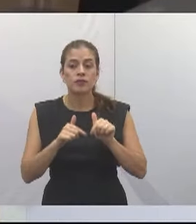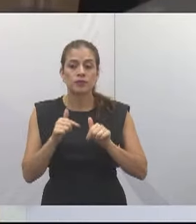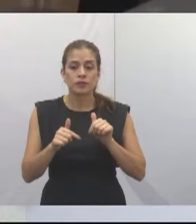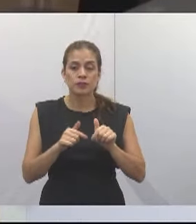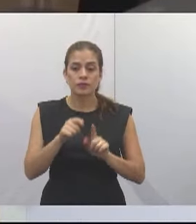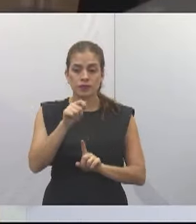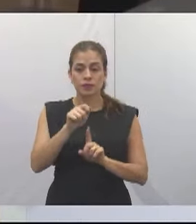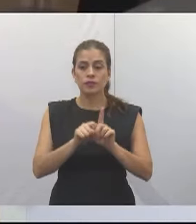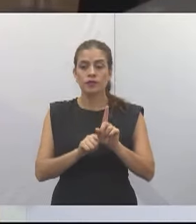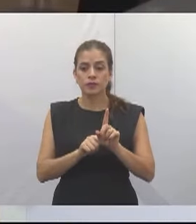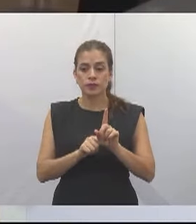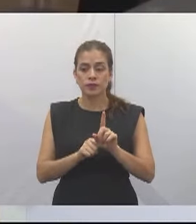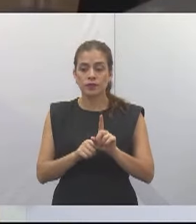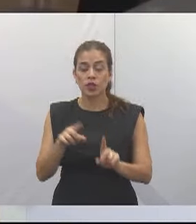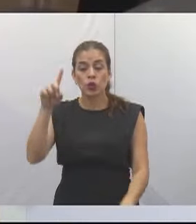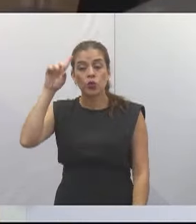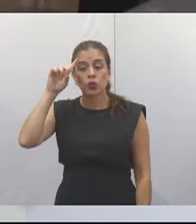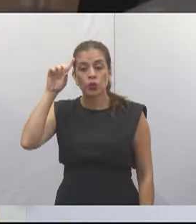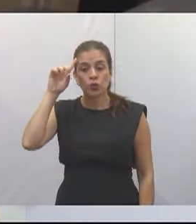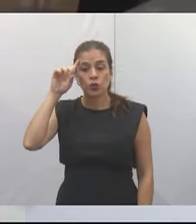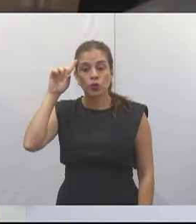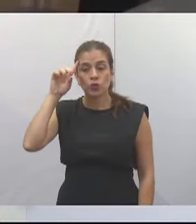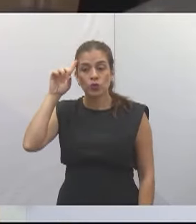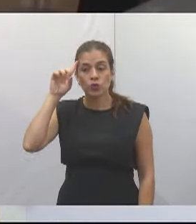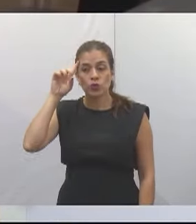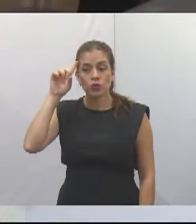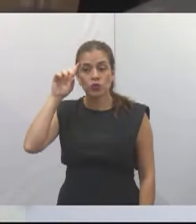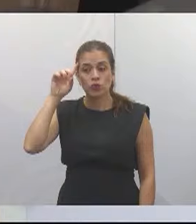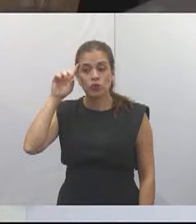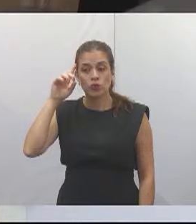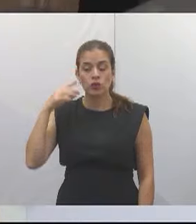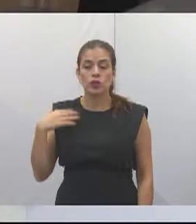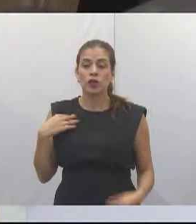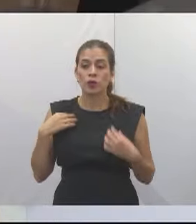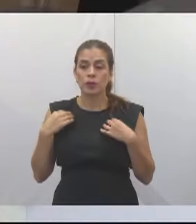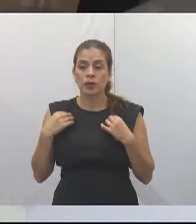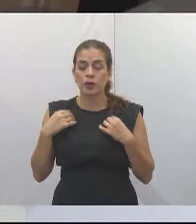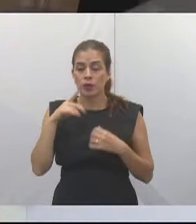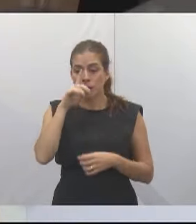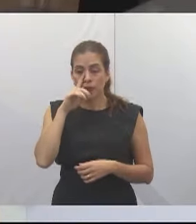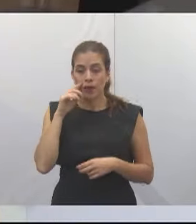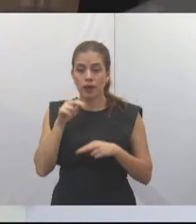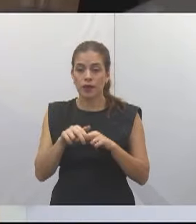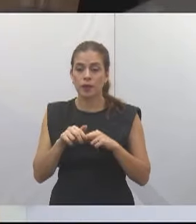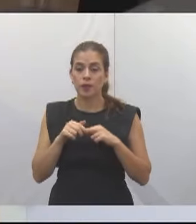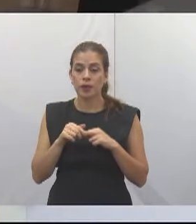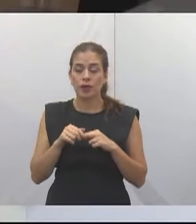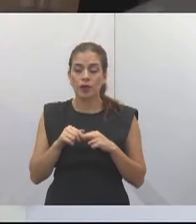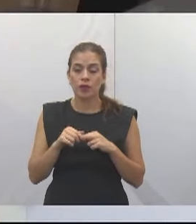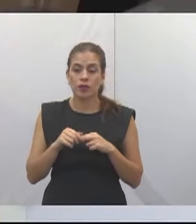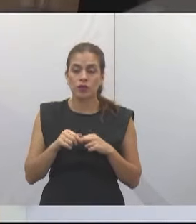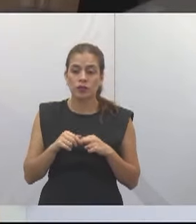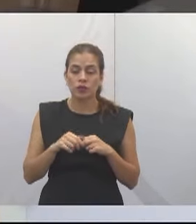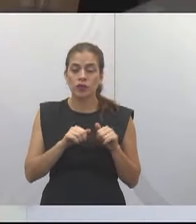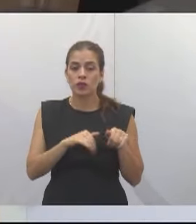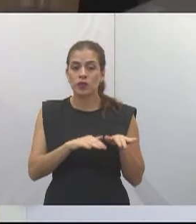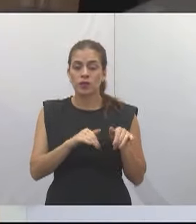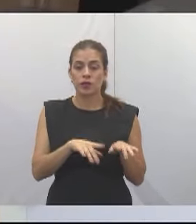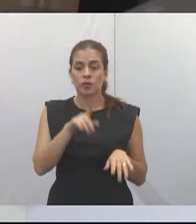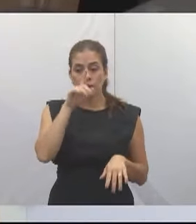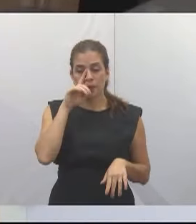esse mês, estão indo todos os dias com uma peça de roupa amarela por causa do Setembro Amarelo. Eu estive na unidade